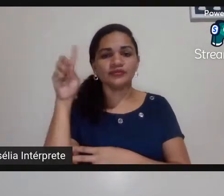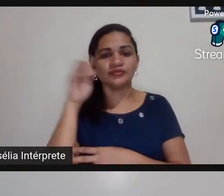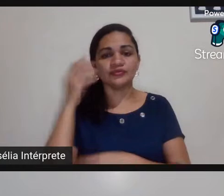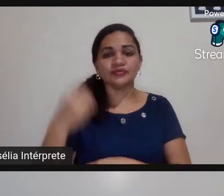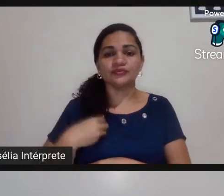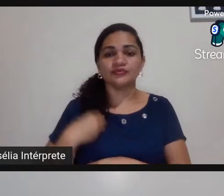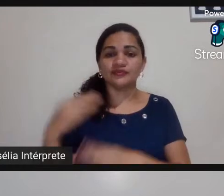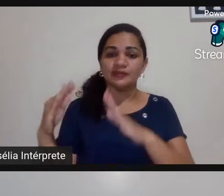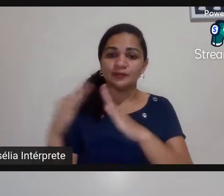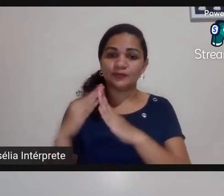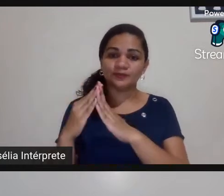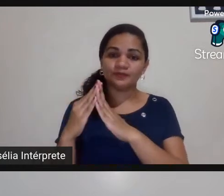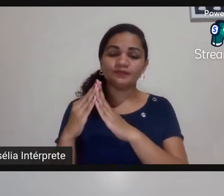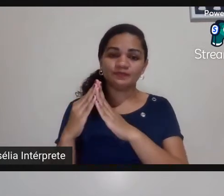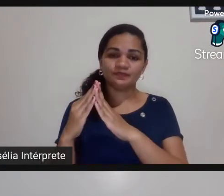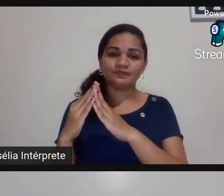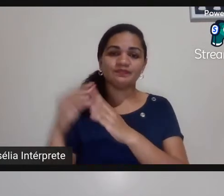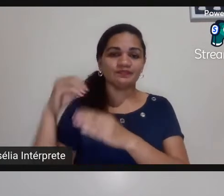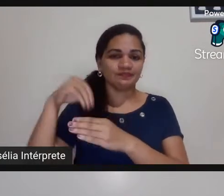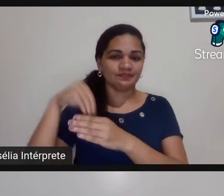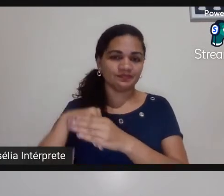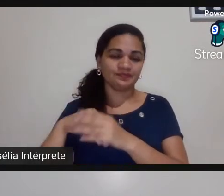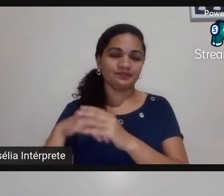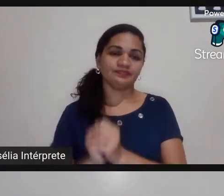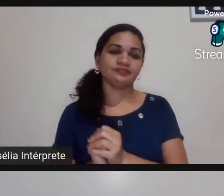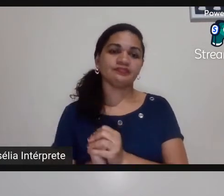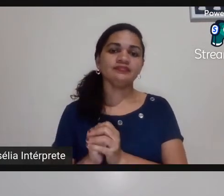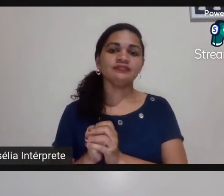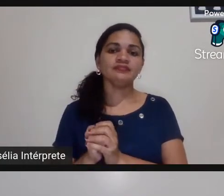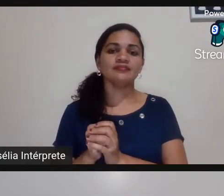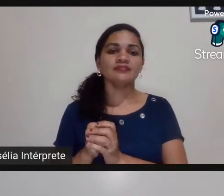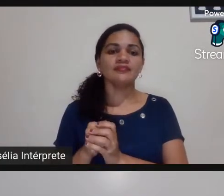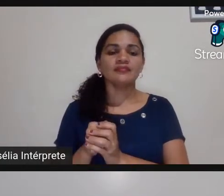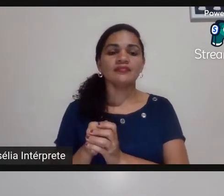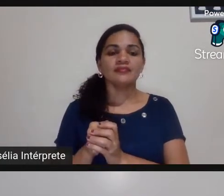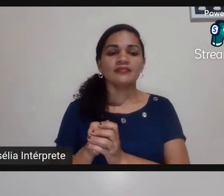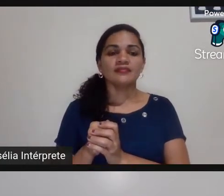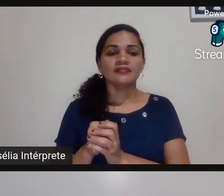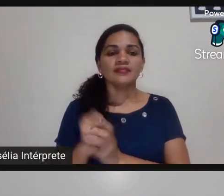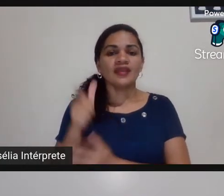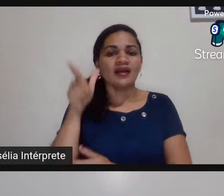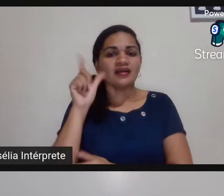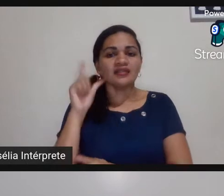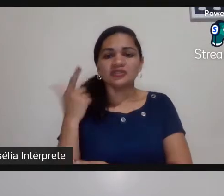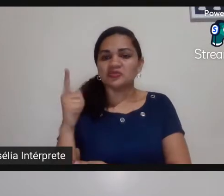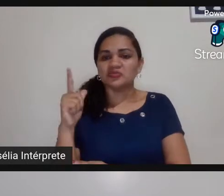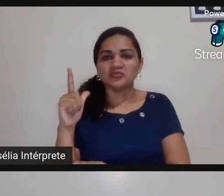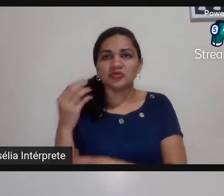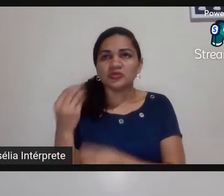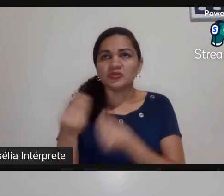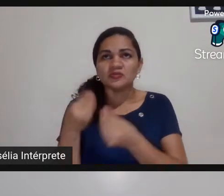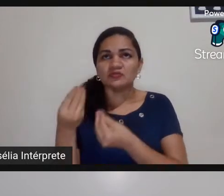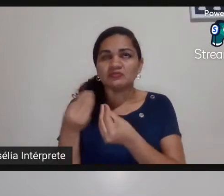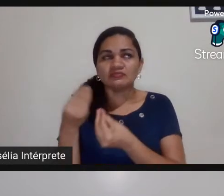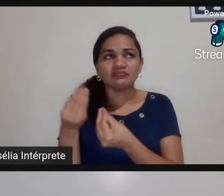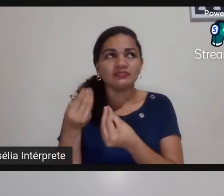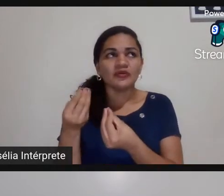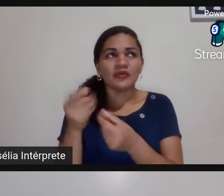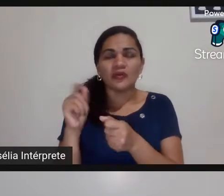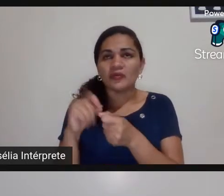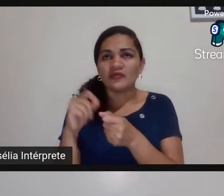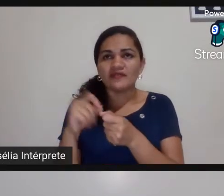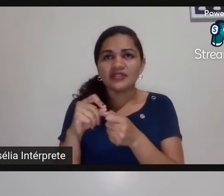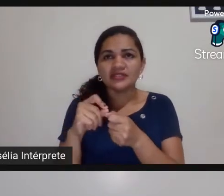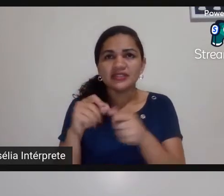saber por exemplo vamos pra parte de resíduos eu acho que antigamente elas não tinha ideia de quantas vezes na semana ou Quantas